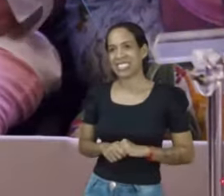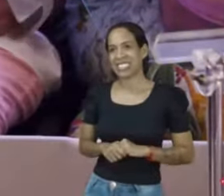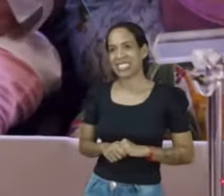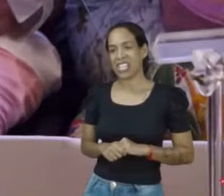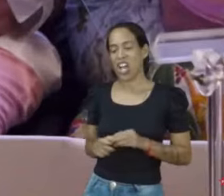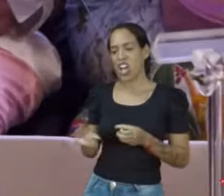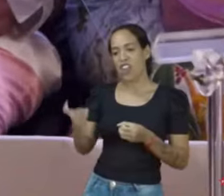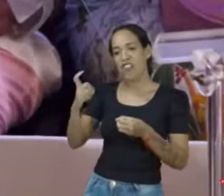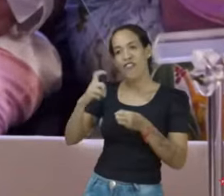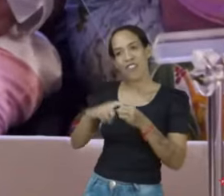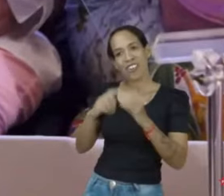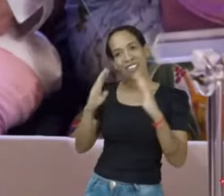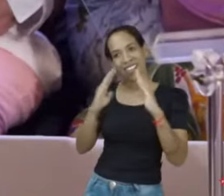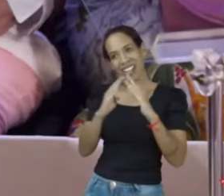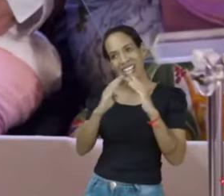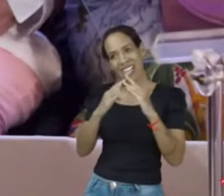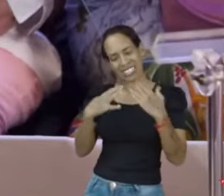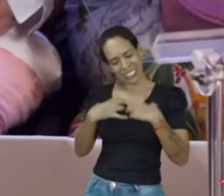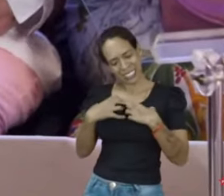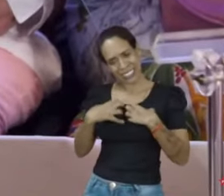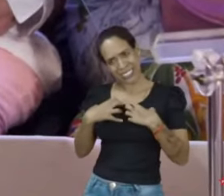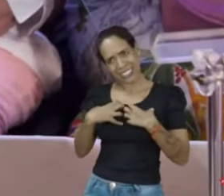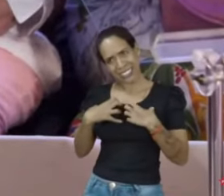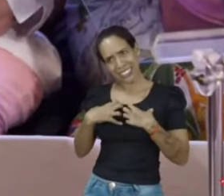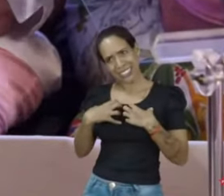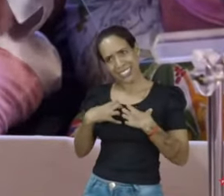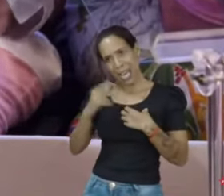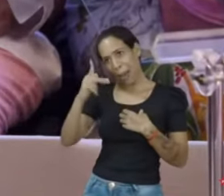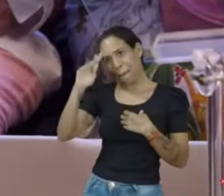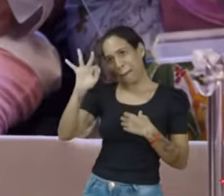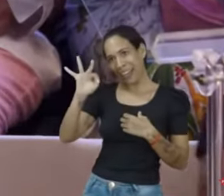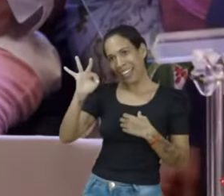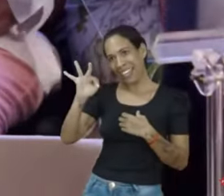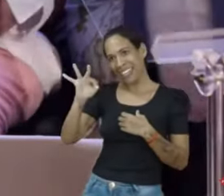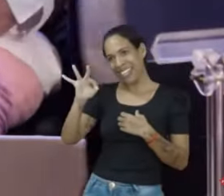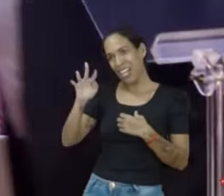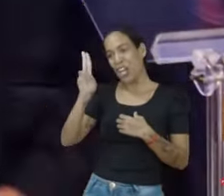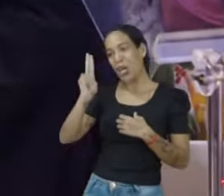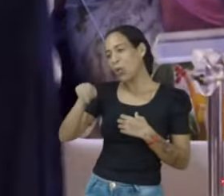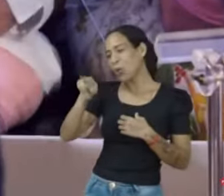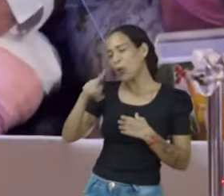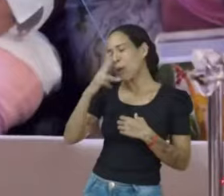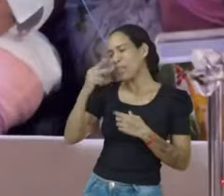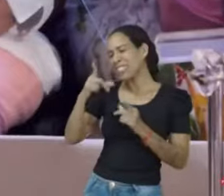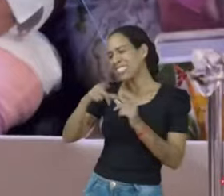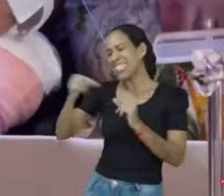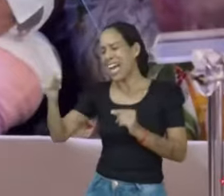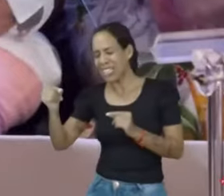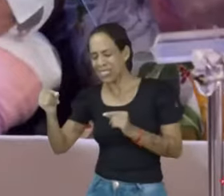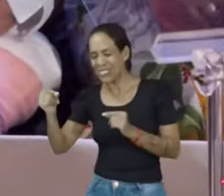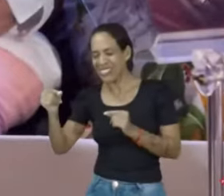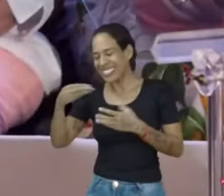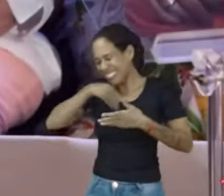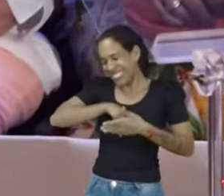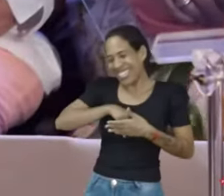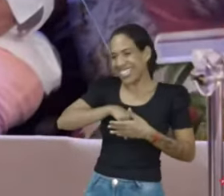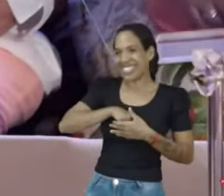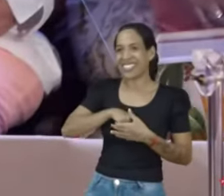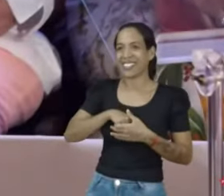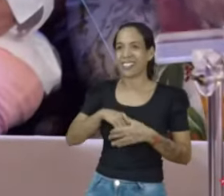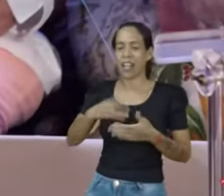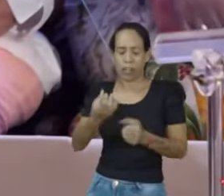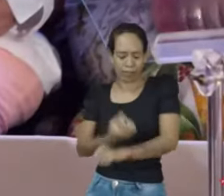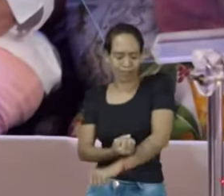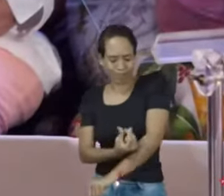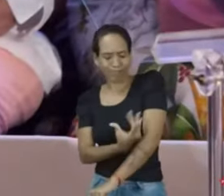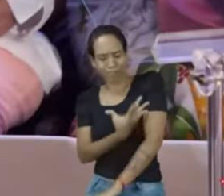Voltar ao ninho, sentir que eu sou PT raiz, que nunca saiu de dentro de mim. Me